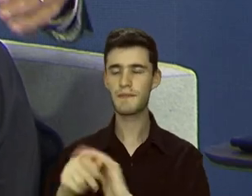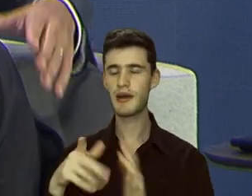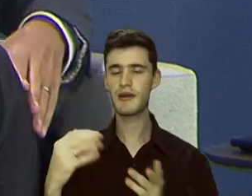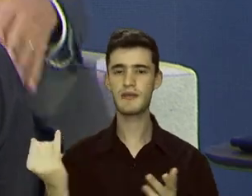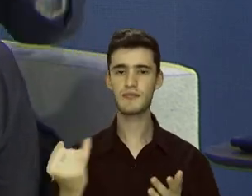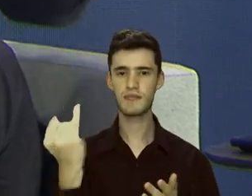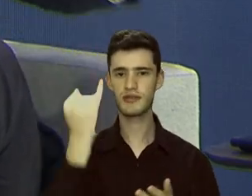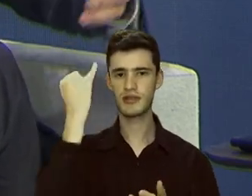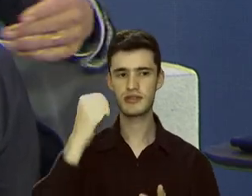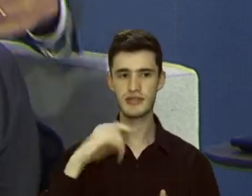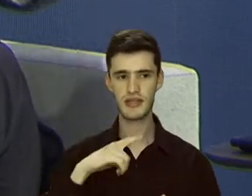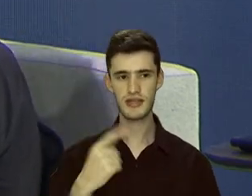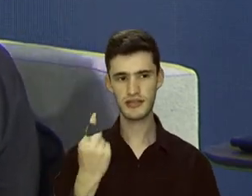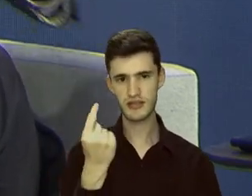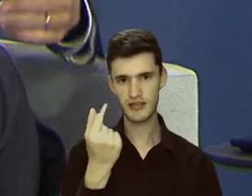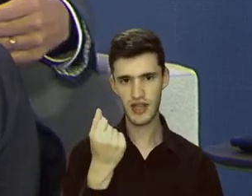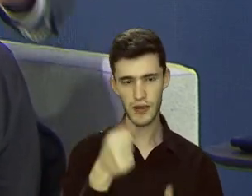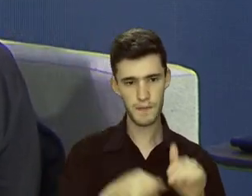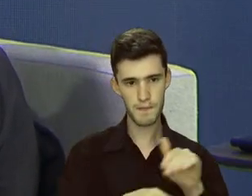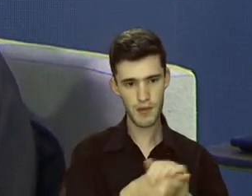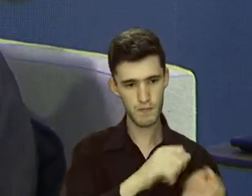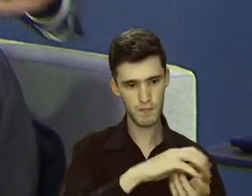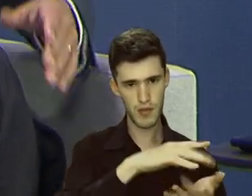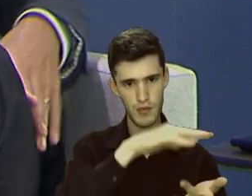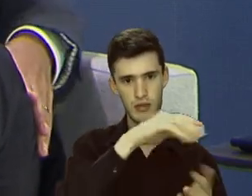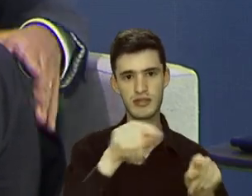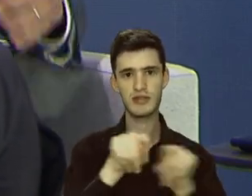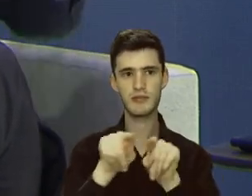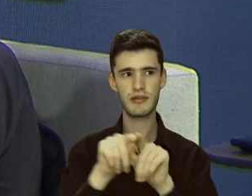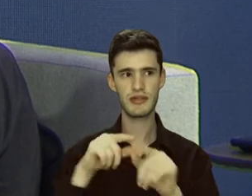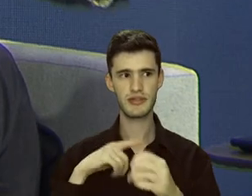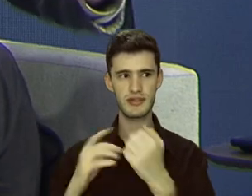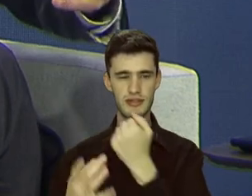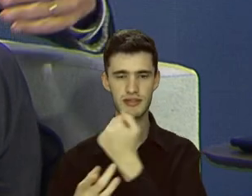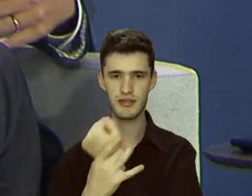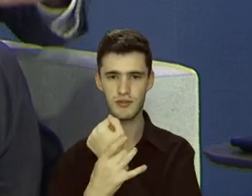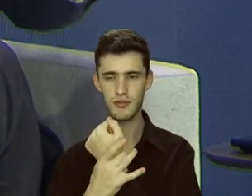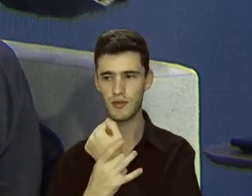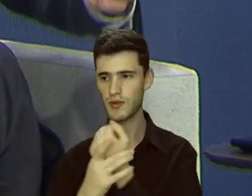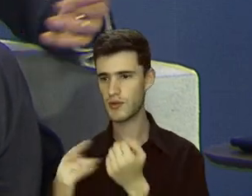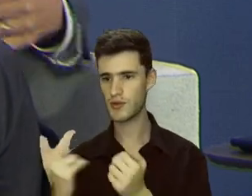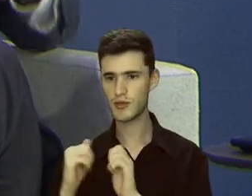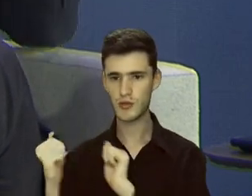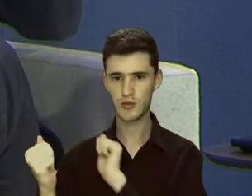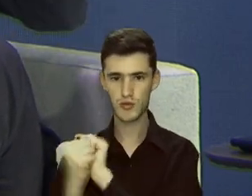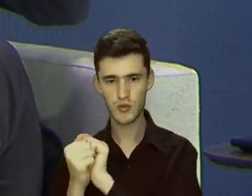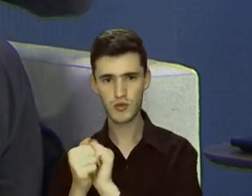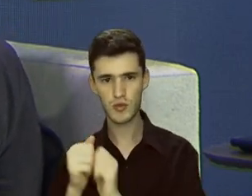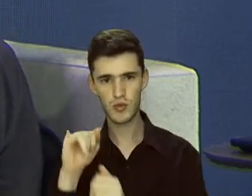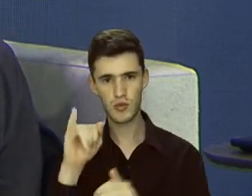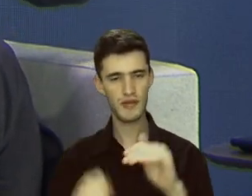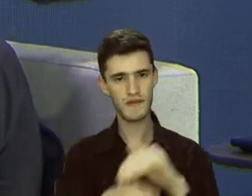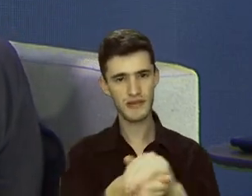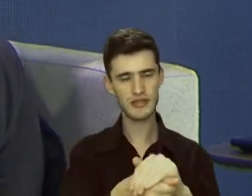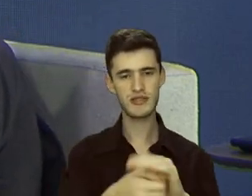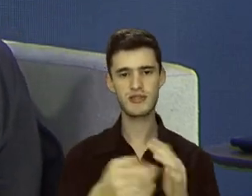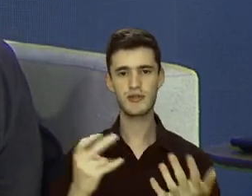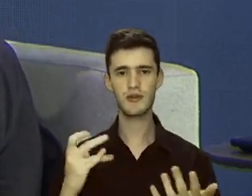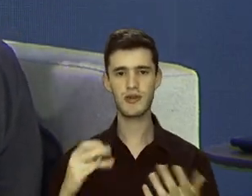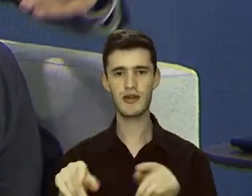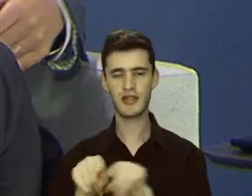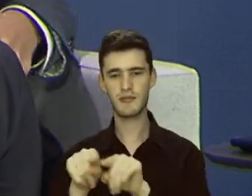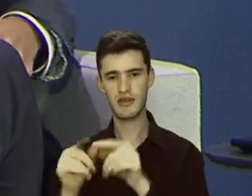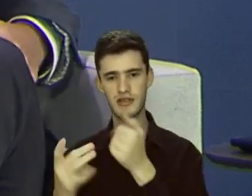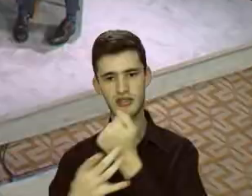capital e ter seguro então a gente investiu Agrolândia junto com Chico a gente fez a parte de seguros que a gente tá olhando para próximos